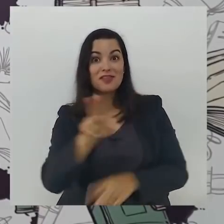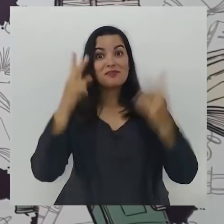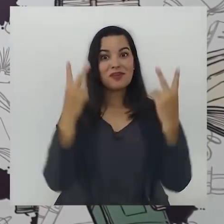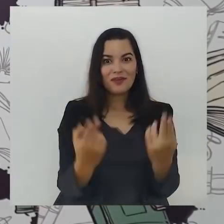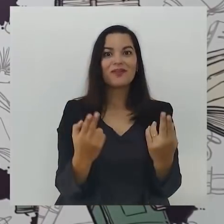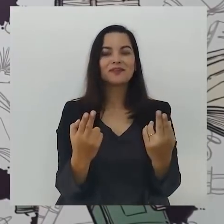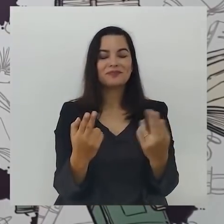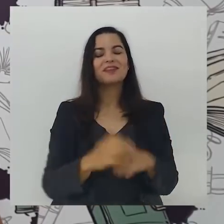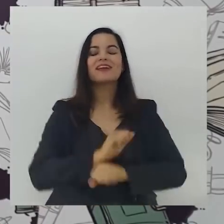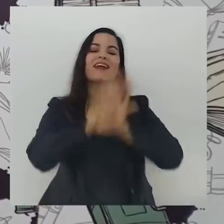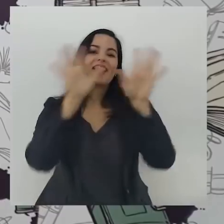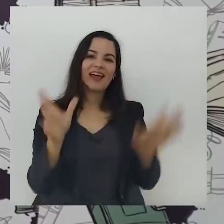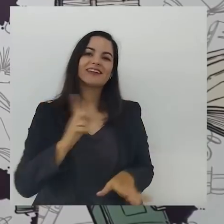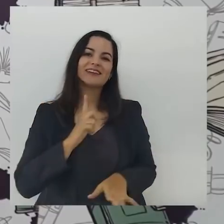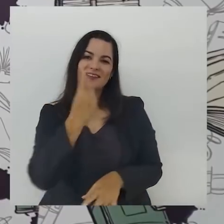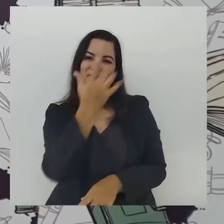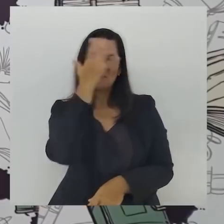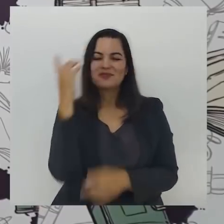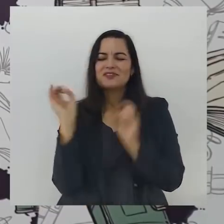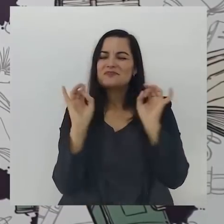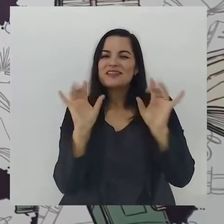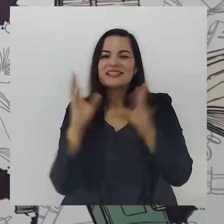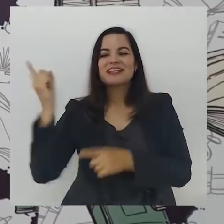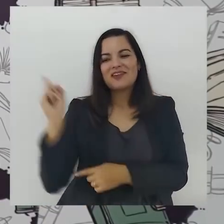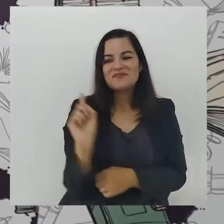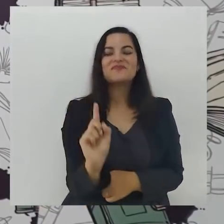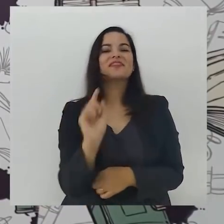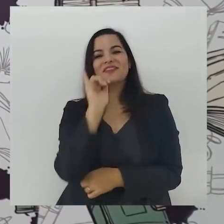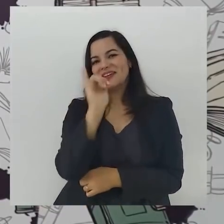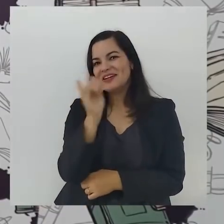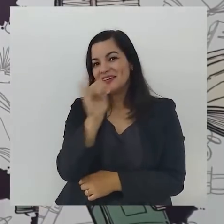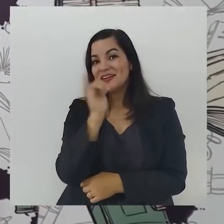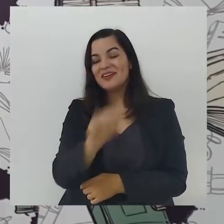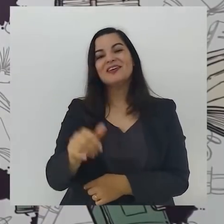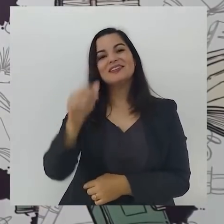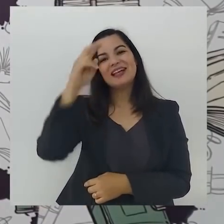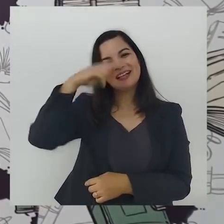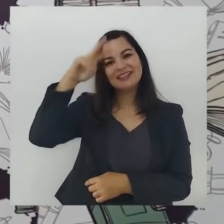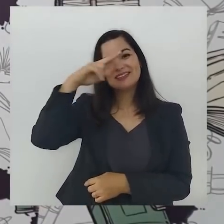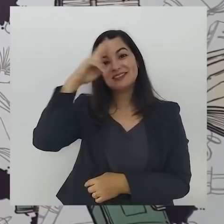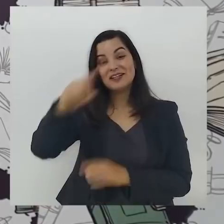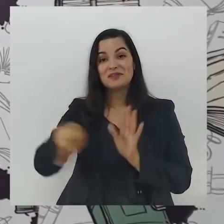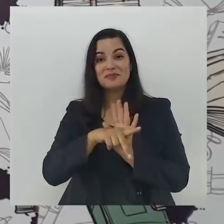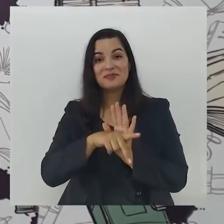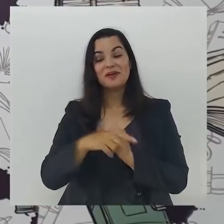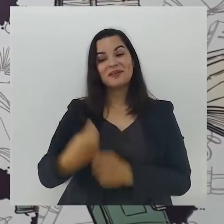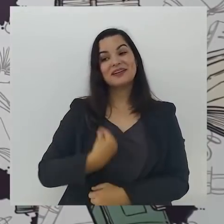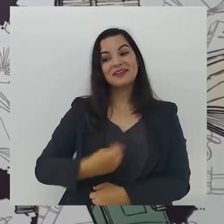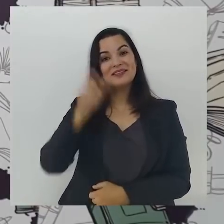E é claro que nós trouxemos alguém muito especial para compartilhar um pouquinho da história de